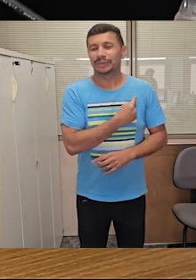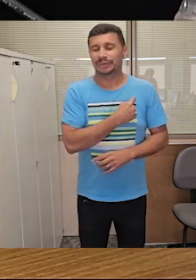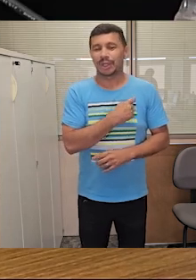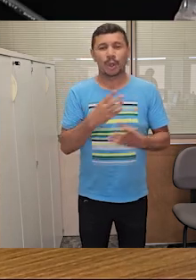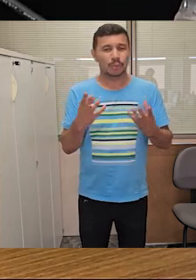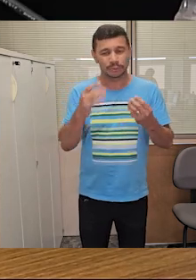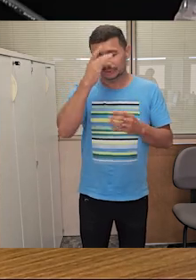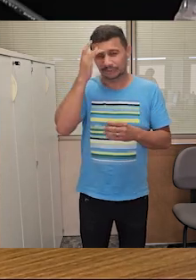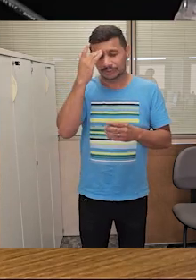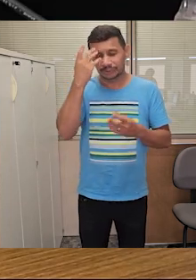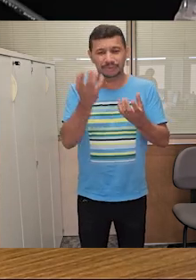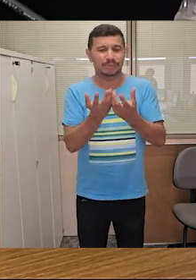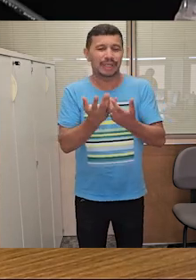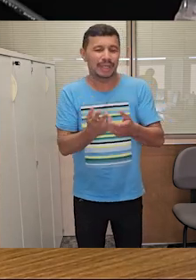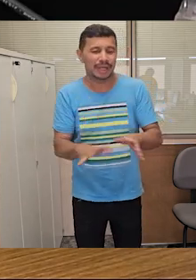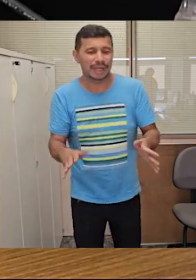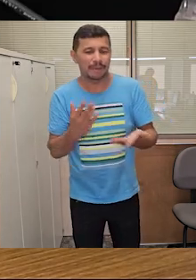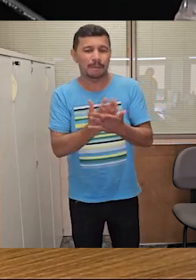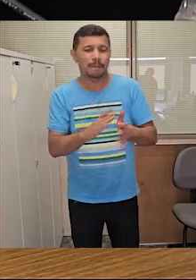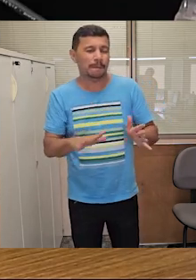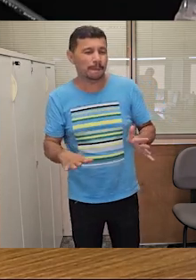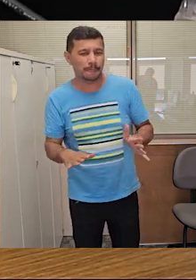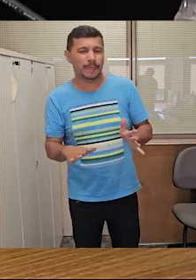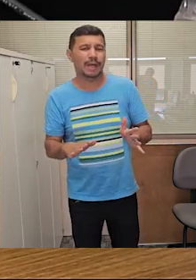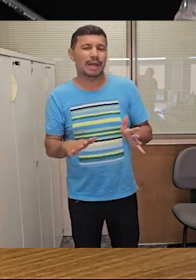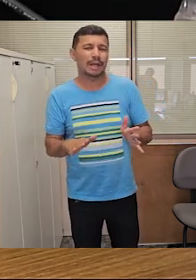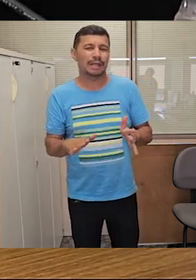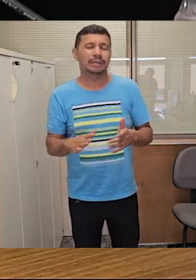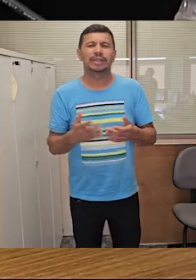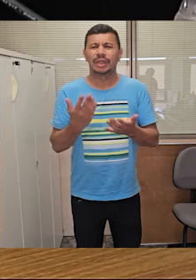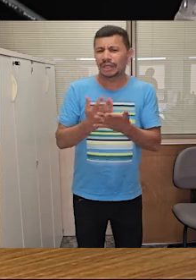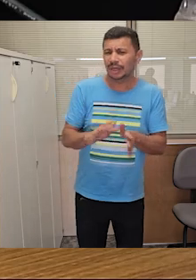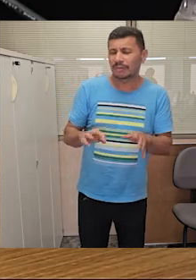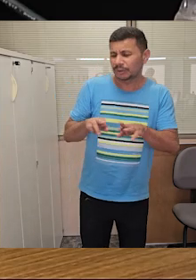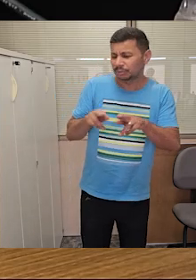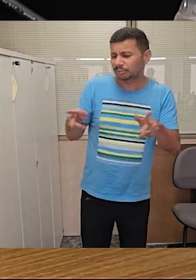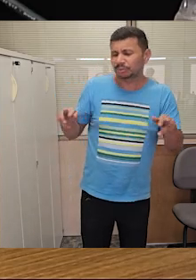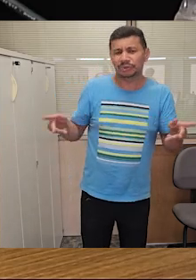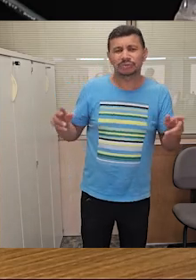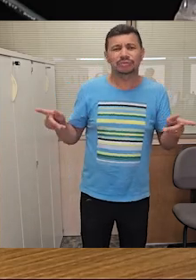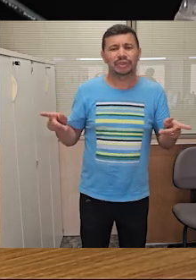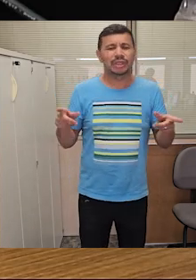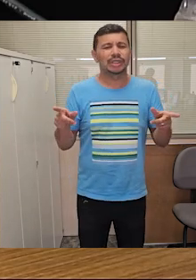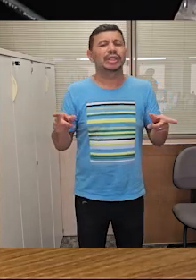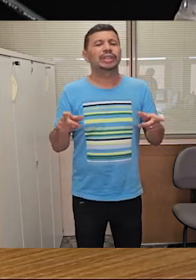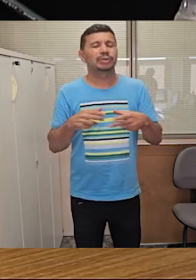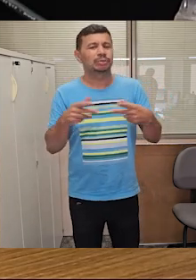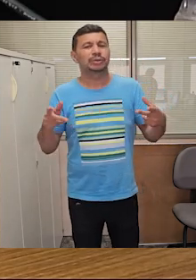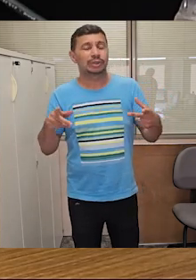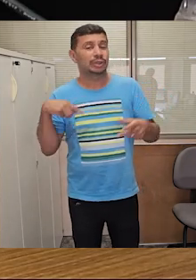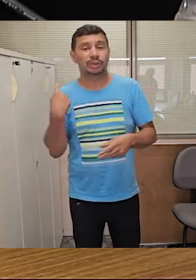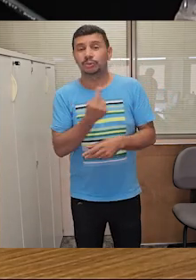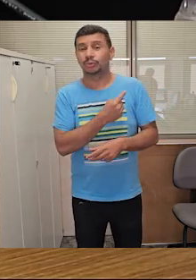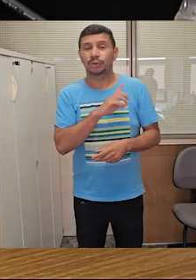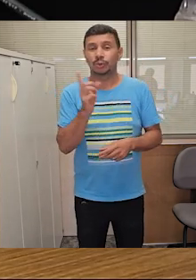E muita gente quer destruir isso. E destruir em vários momentos, né? Então, não